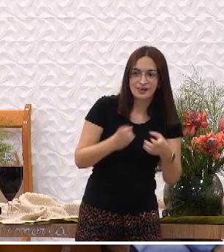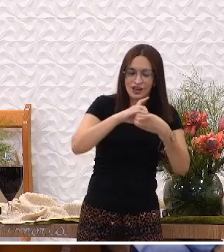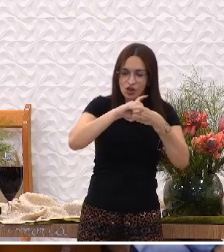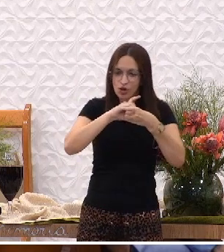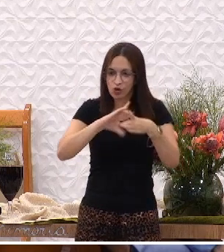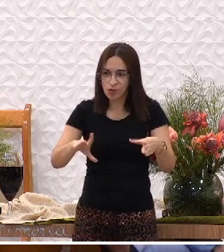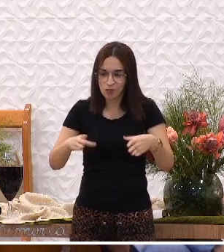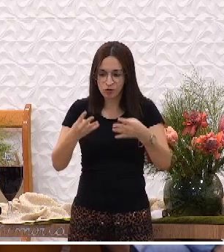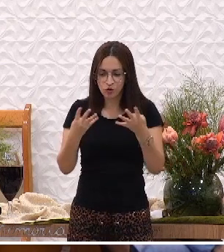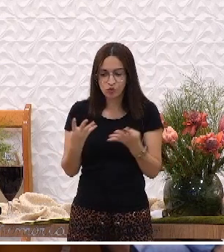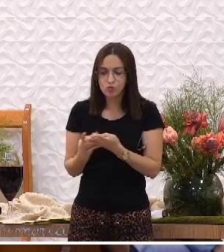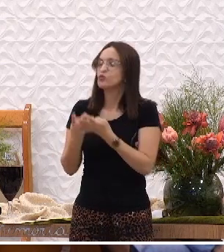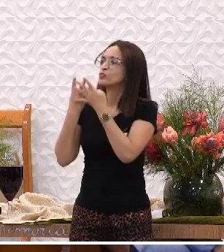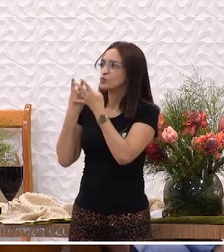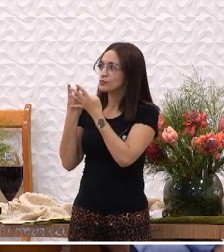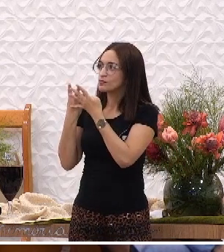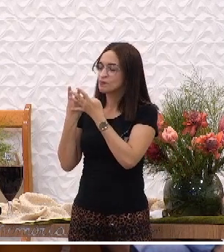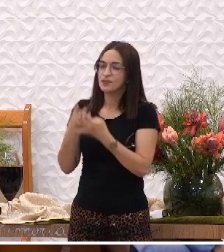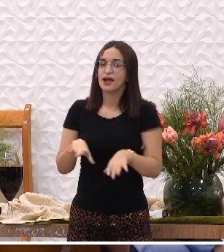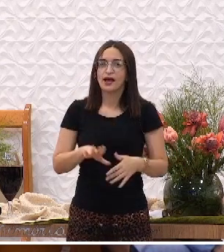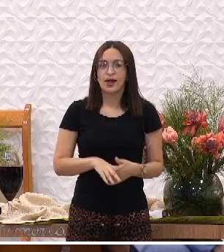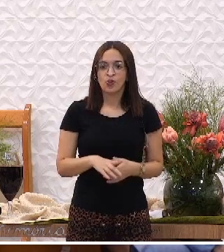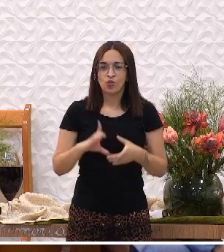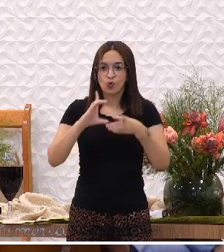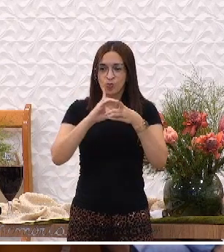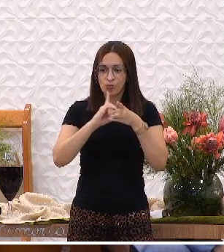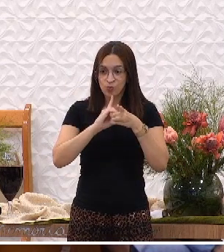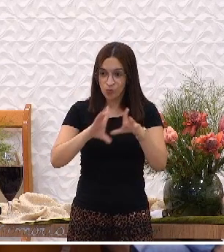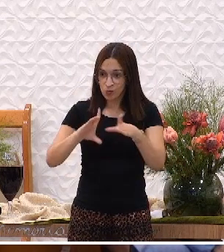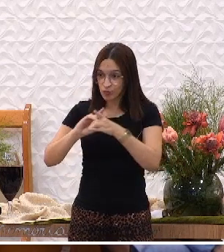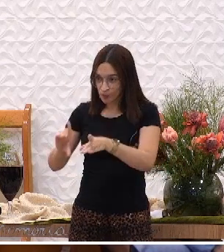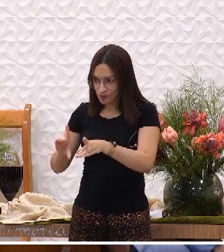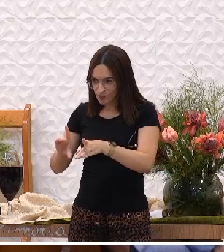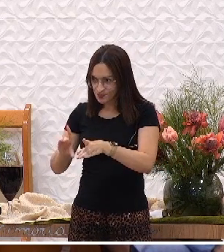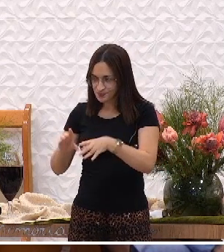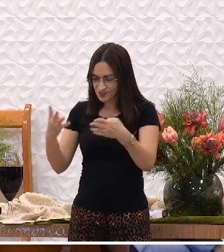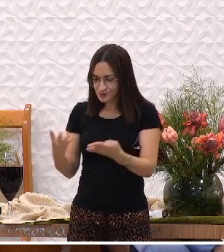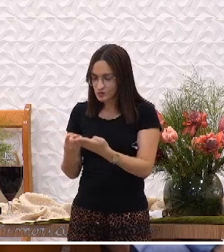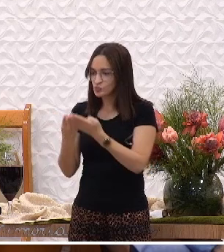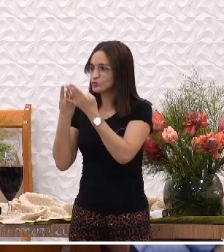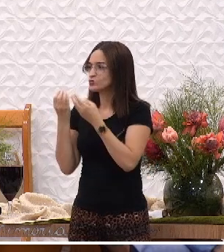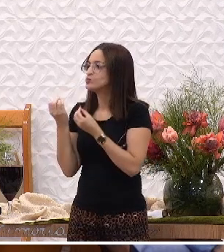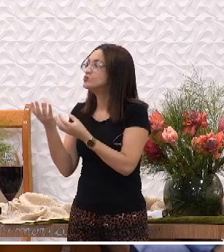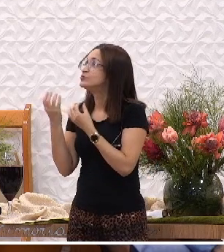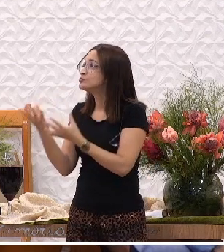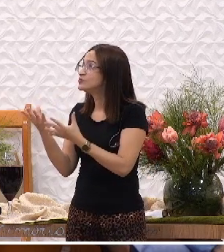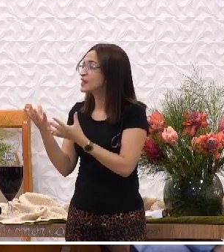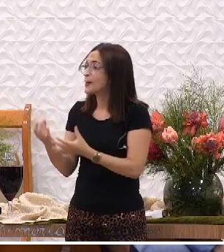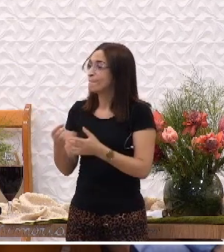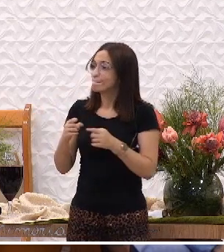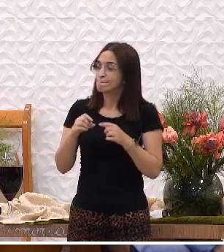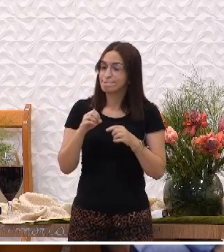setas representam a doutrina que a igreja confessa, e mesmo que eles partam da Bíblia, sem os credos e confissões, há um